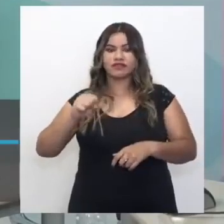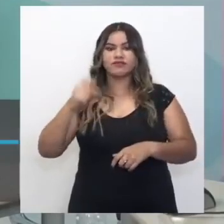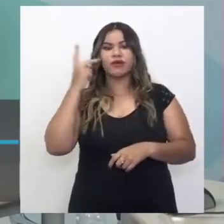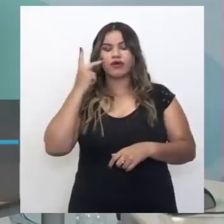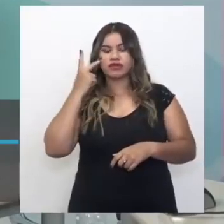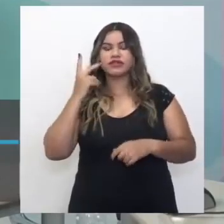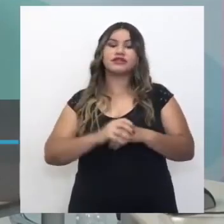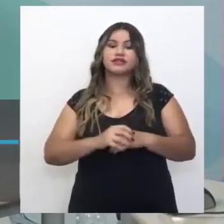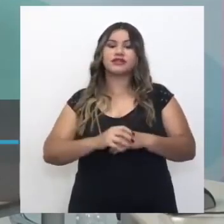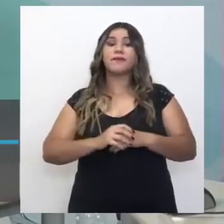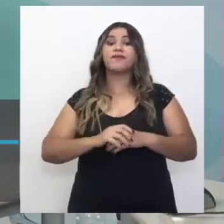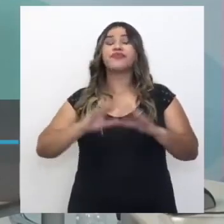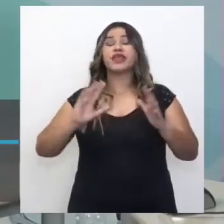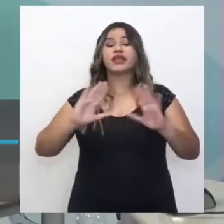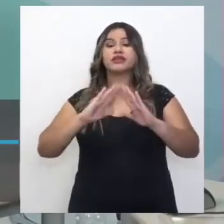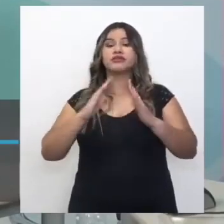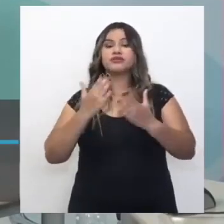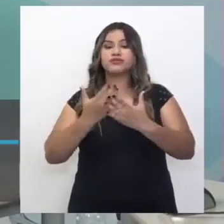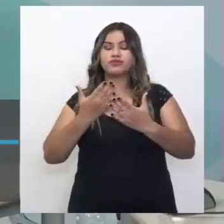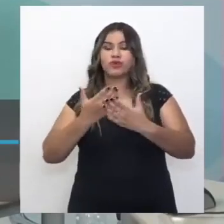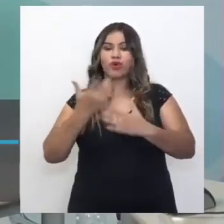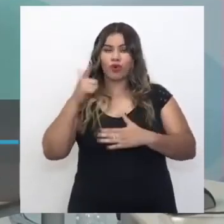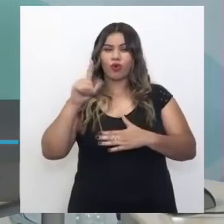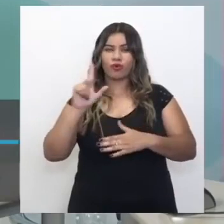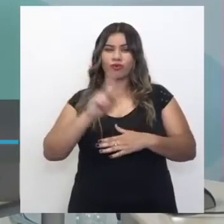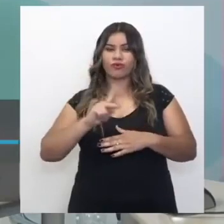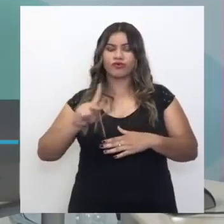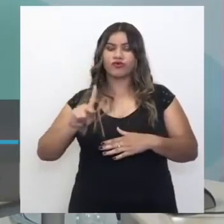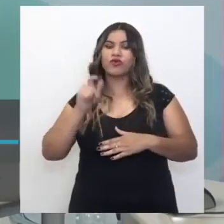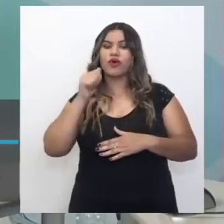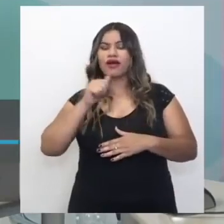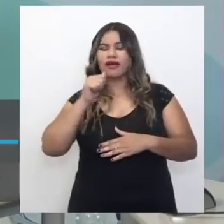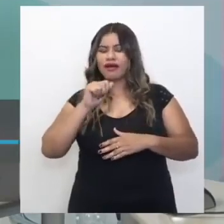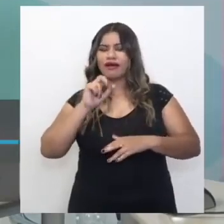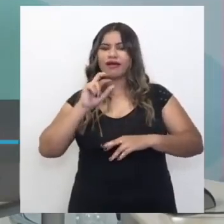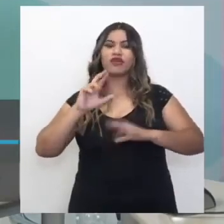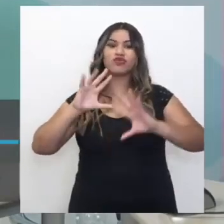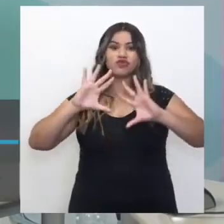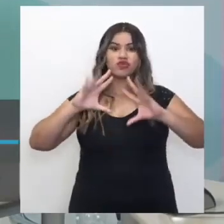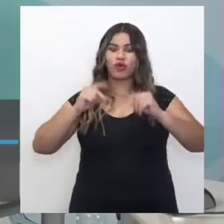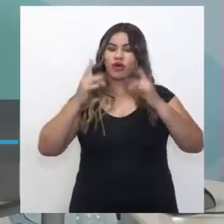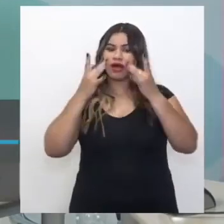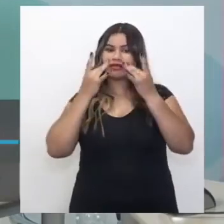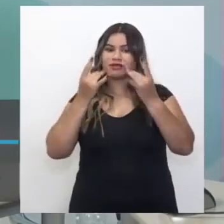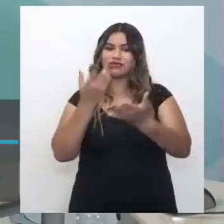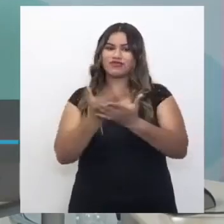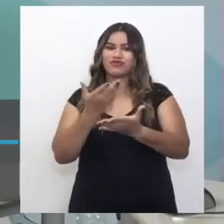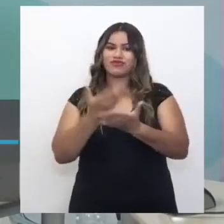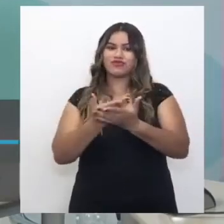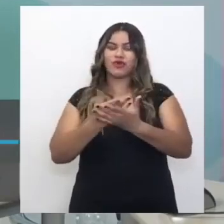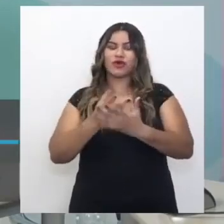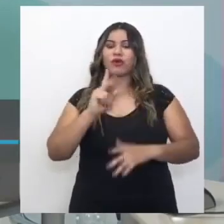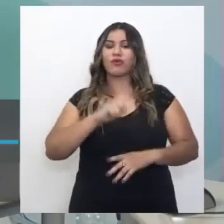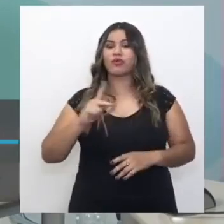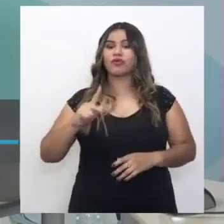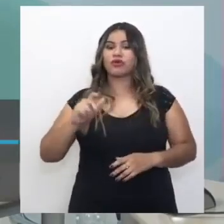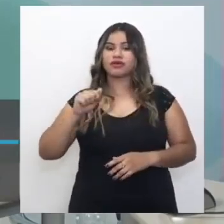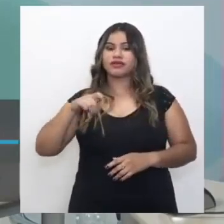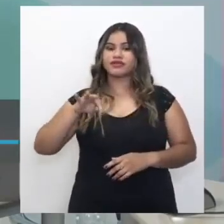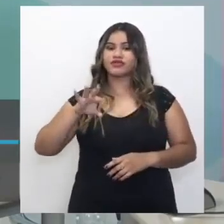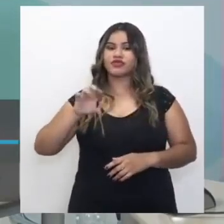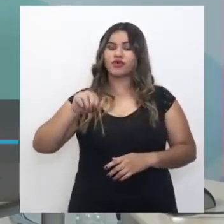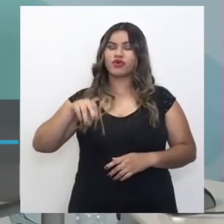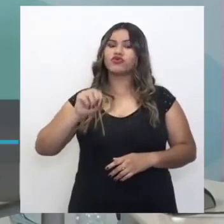Escola Estadual, o reverendo José Carlos Nogueira, todos ligados na aula. Professor Antônio, nós tivemos